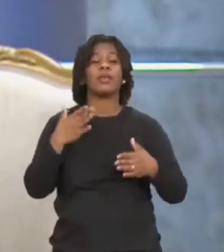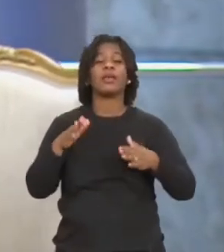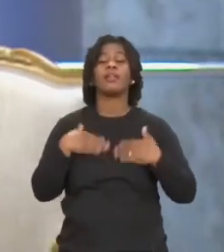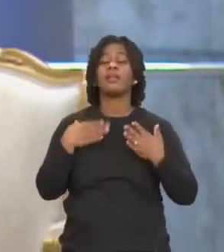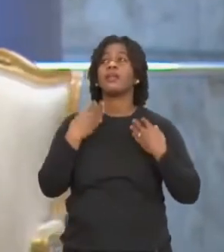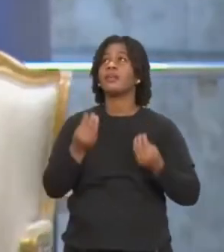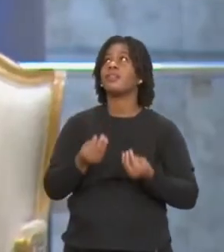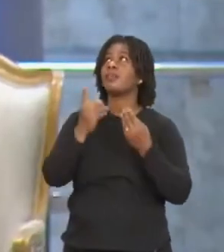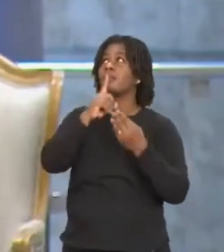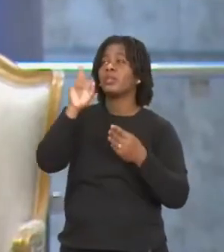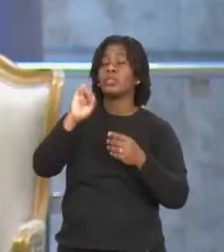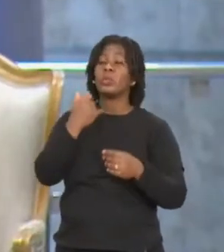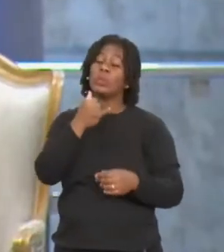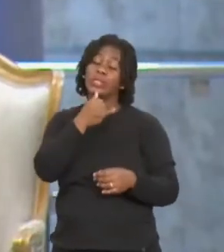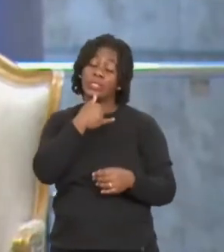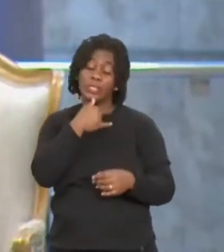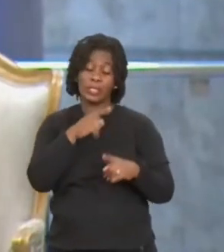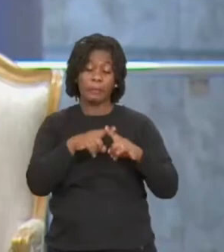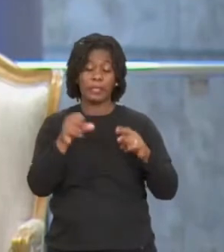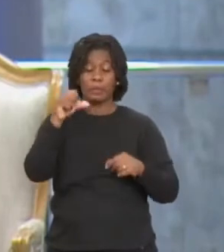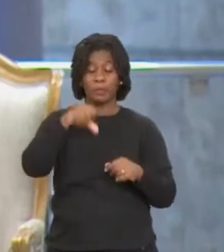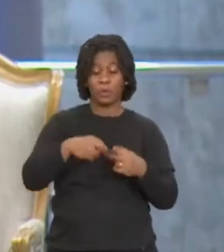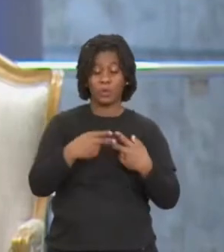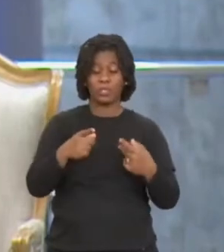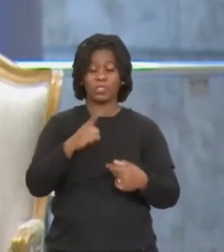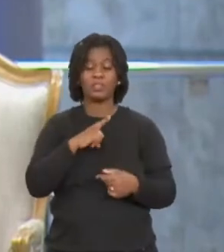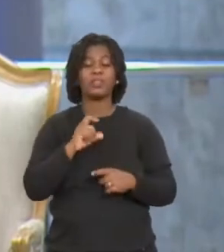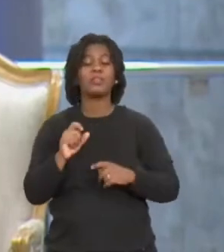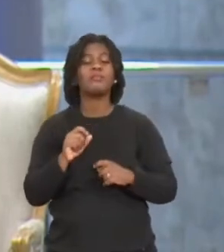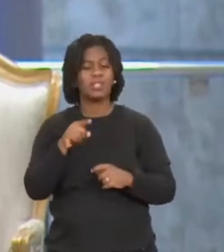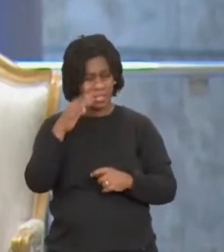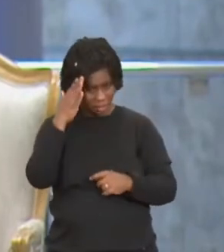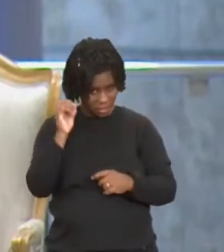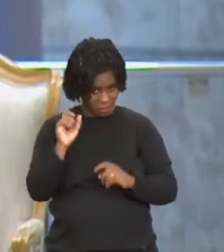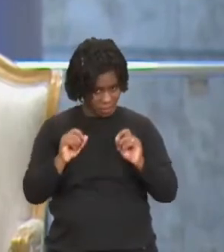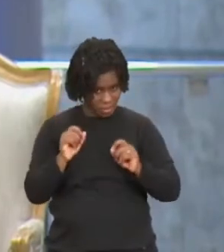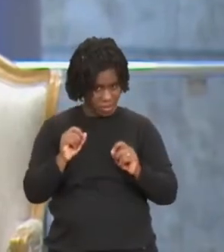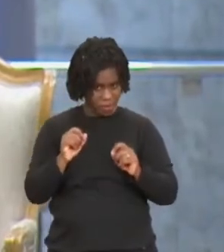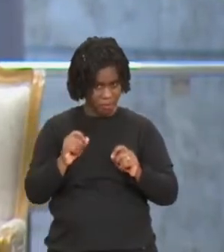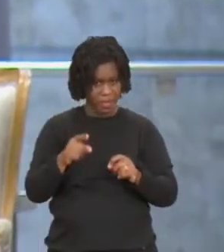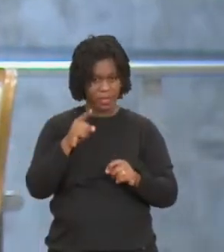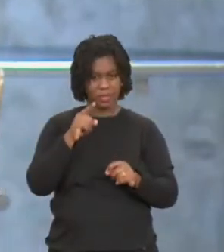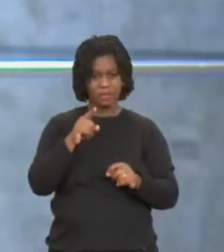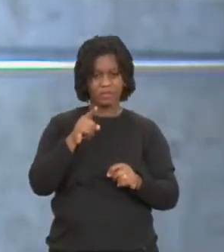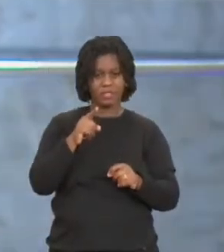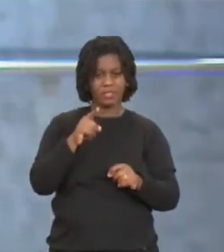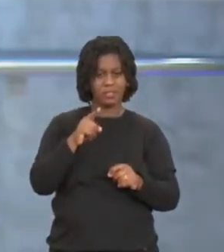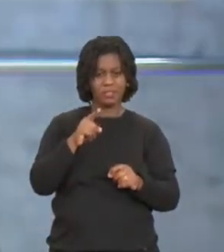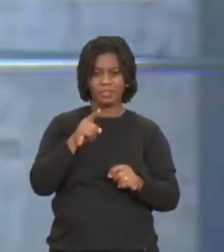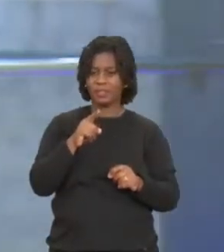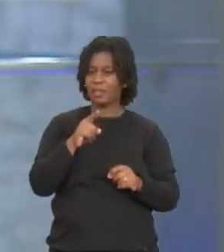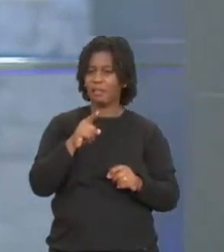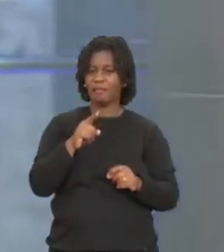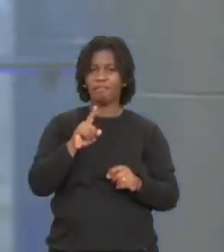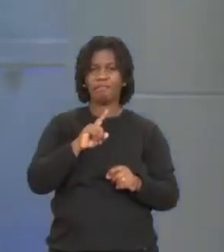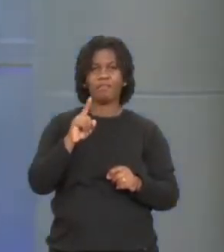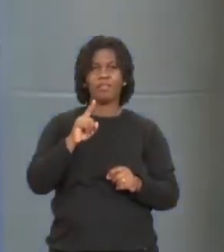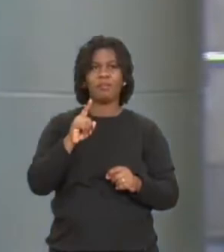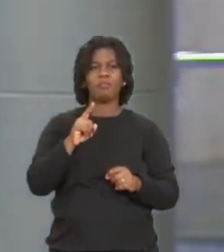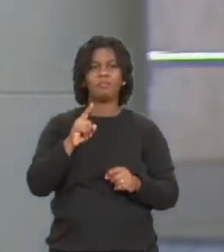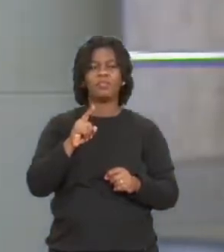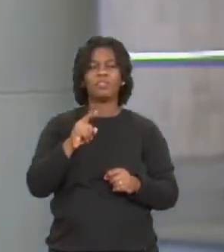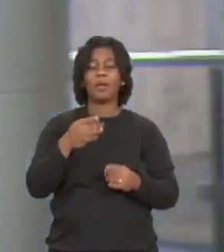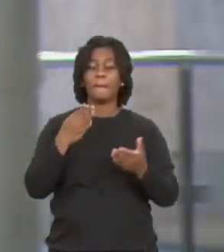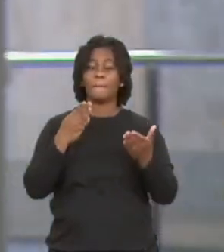tristeza, mas a pior coisa que existe, sabe qual é? É você ser desaprovado por Deus.